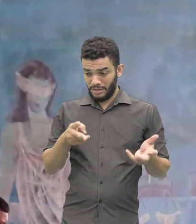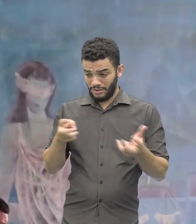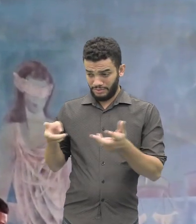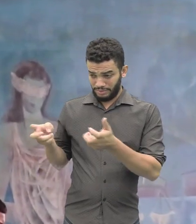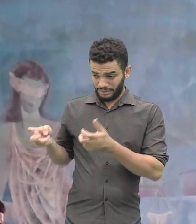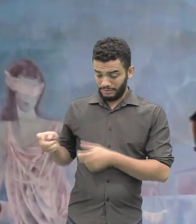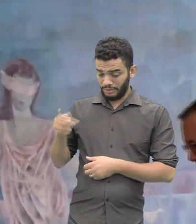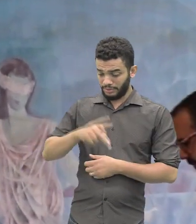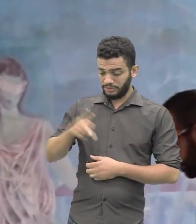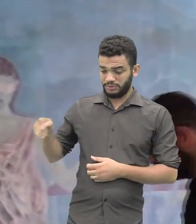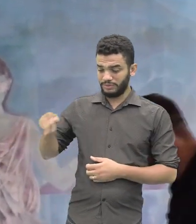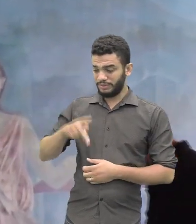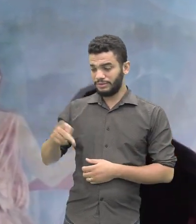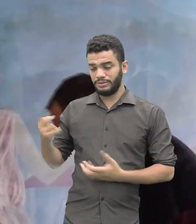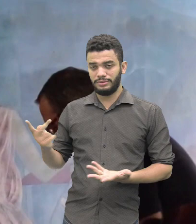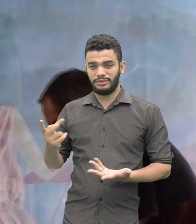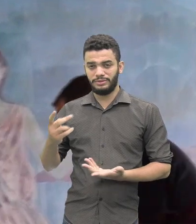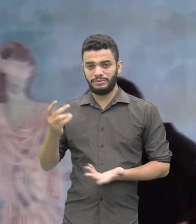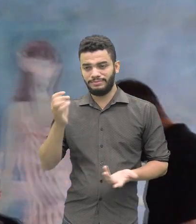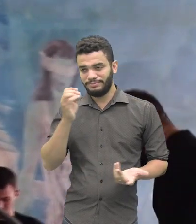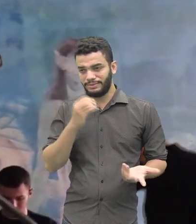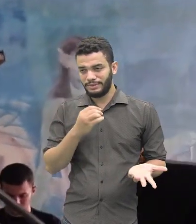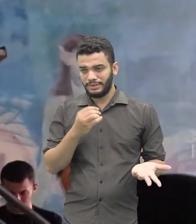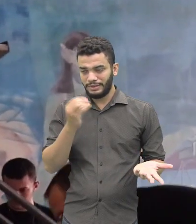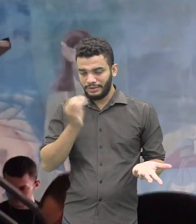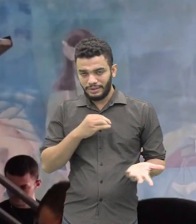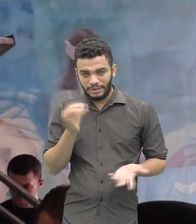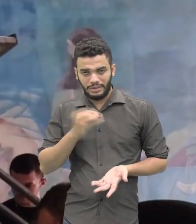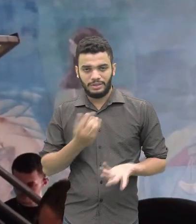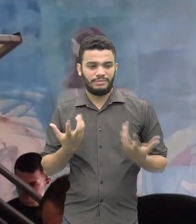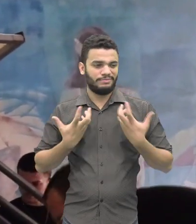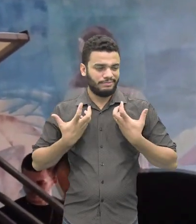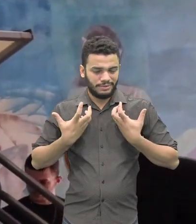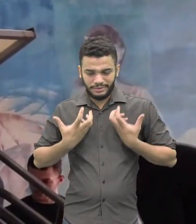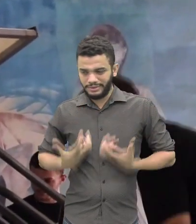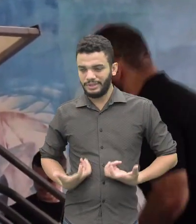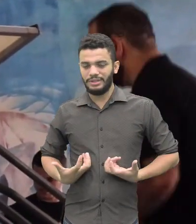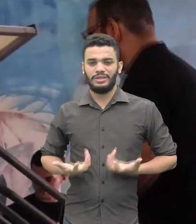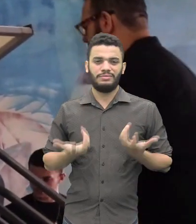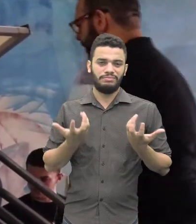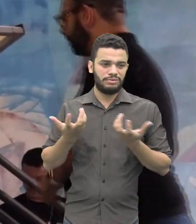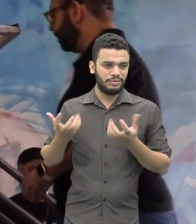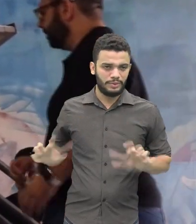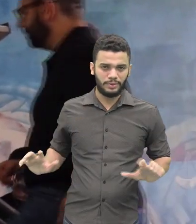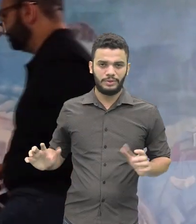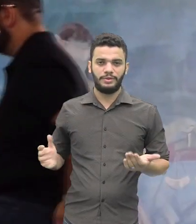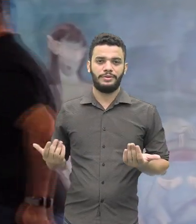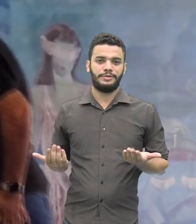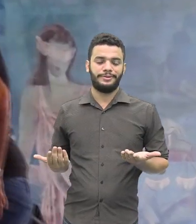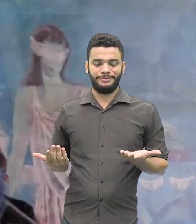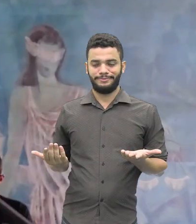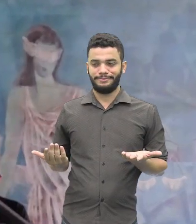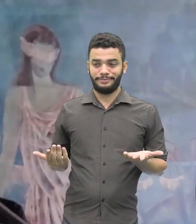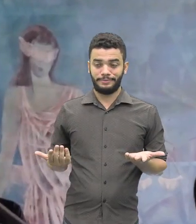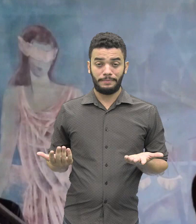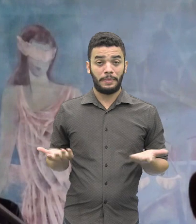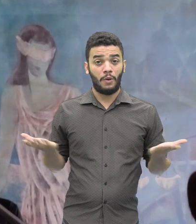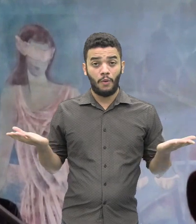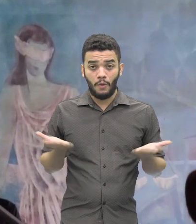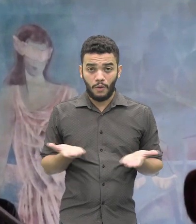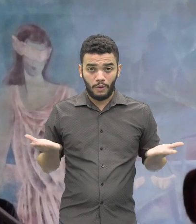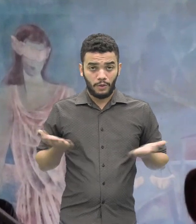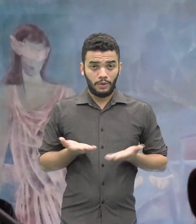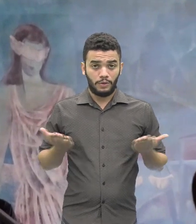e um cenário muito triste de tomar posse com a polícia federal dentro da sua sala hoje